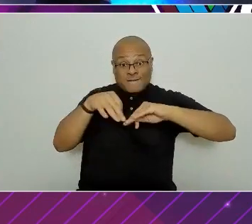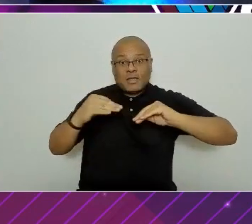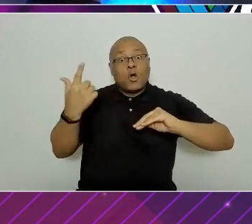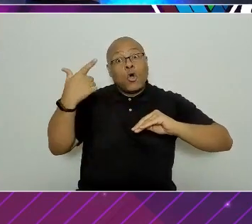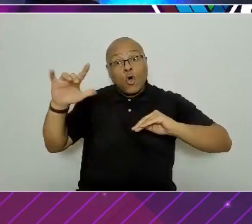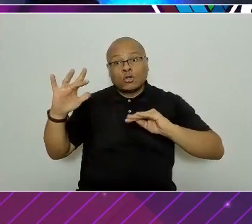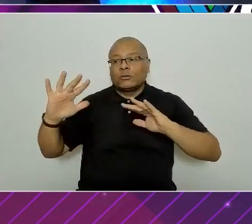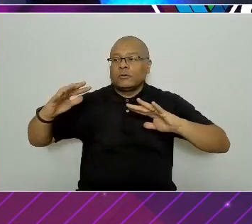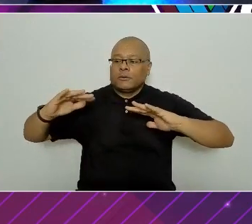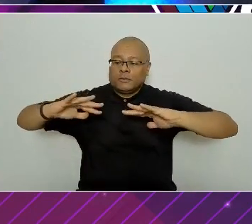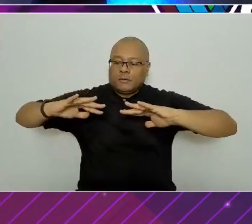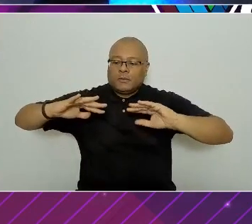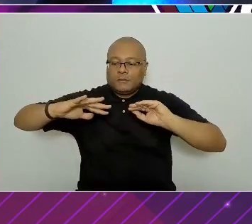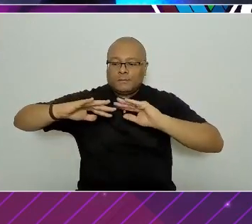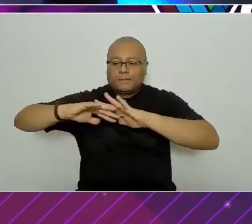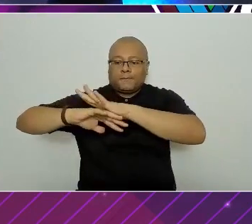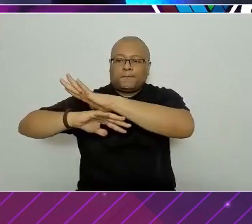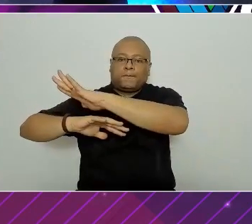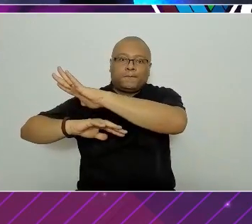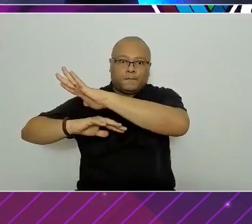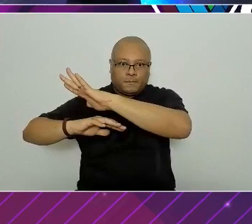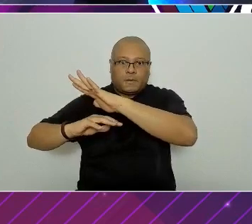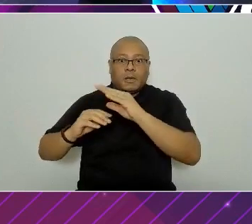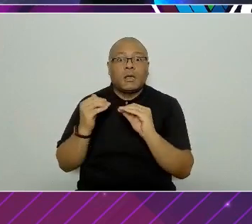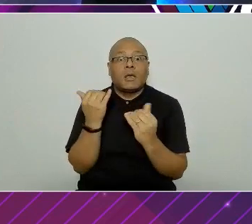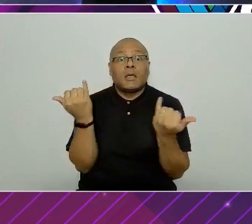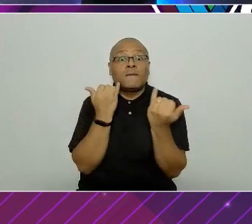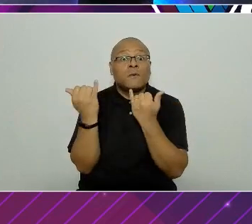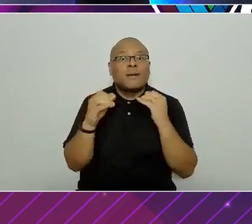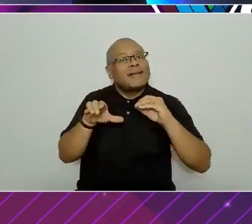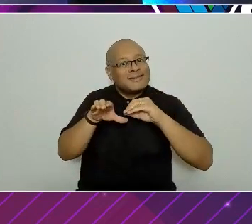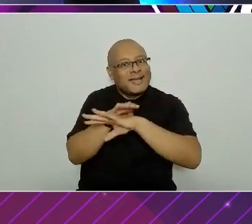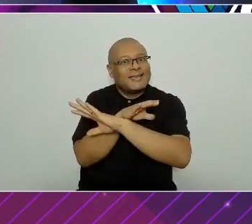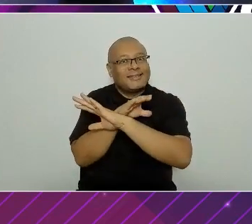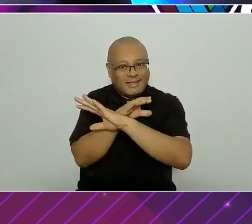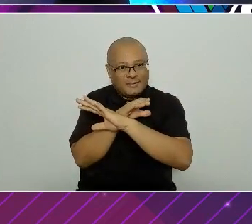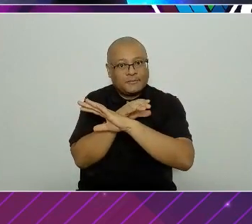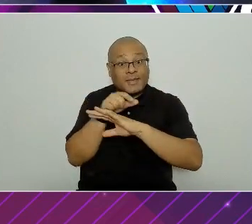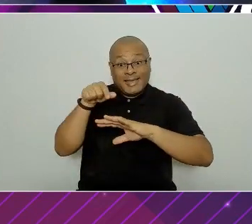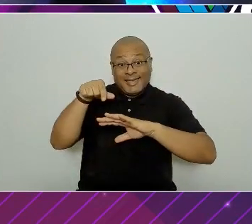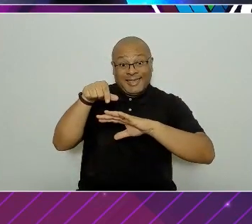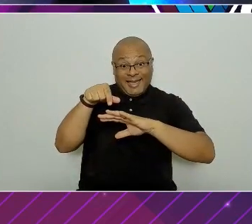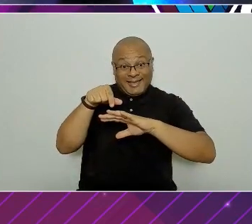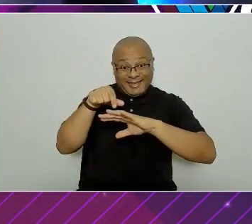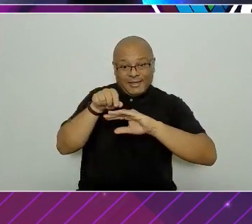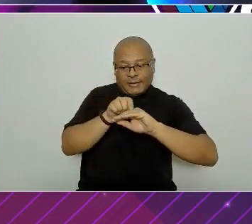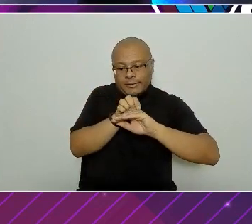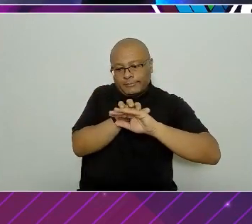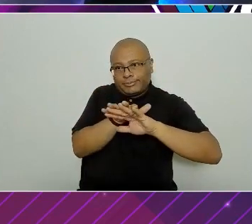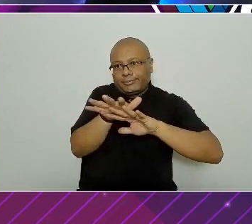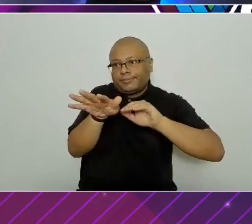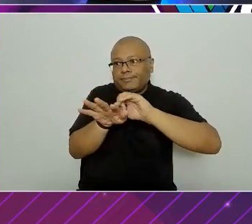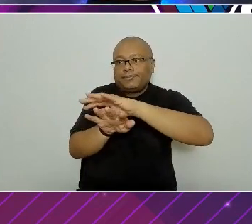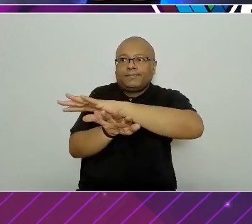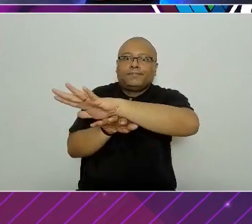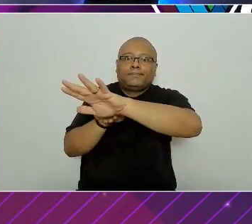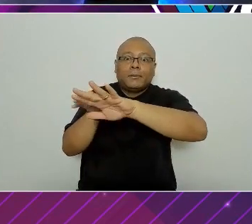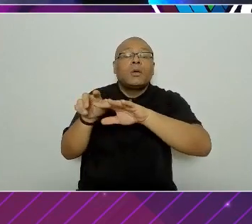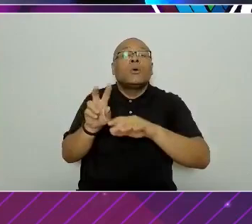E esse espaço, né, essa região de propagação, né, de transmissão para outro neurônio, a gente chama